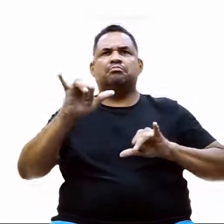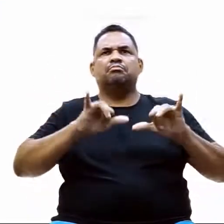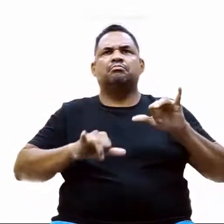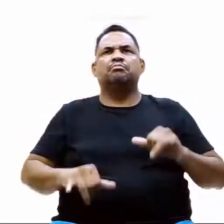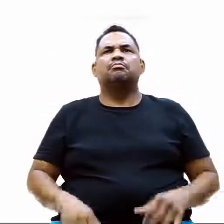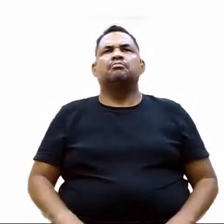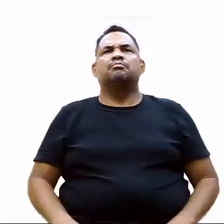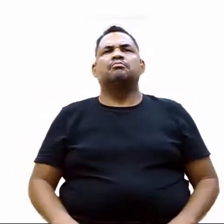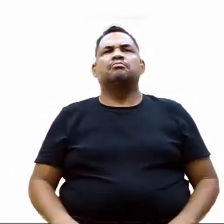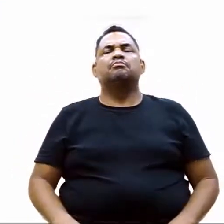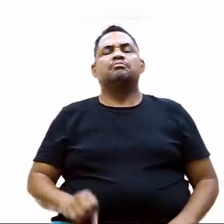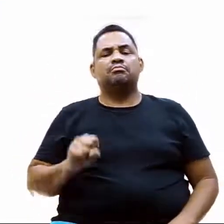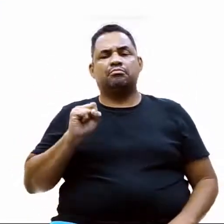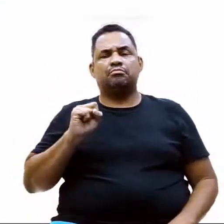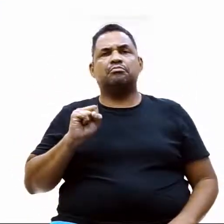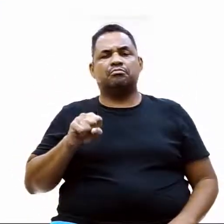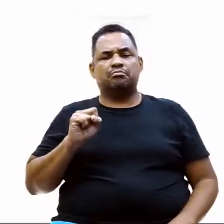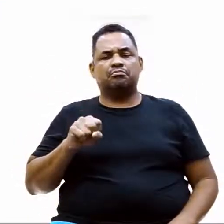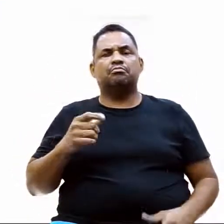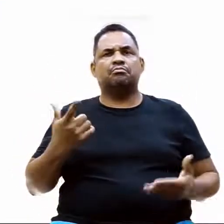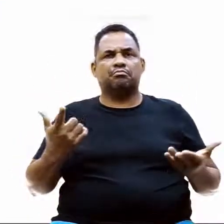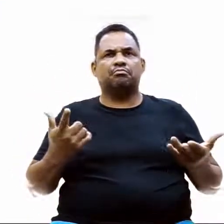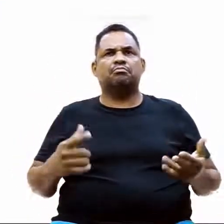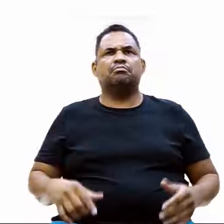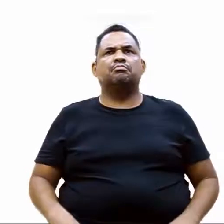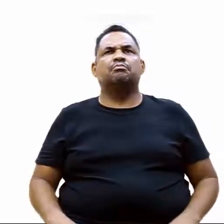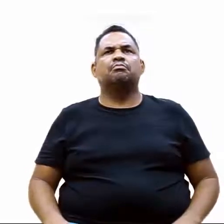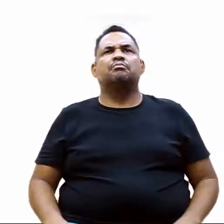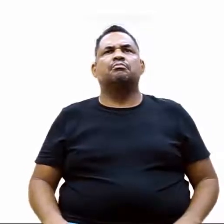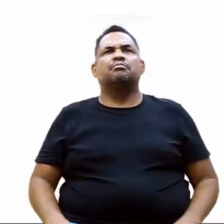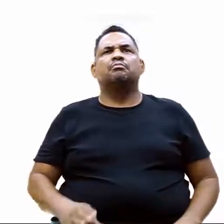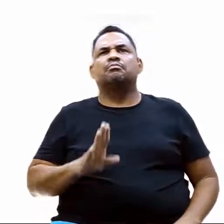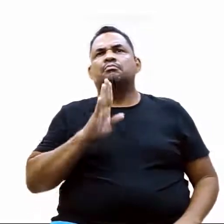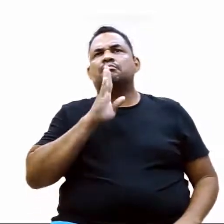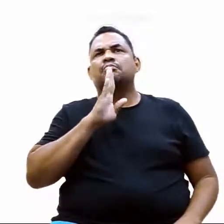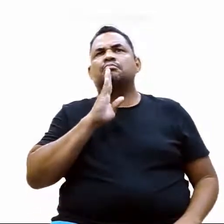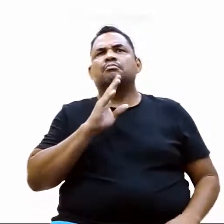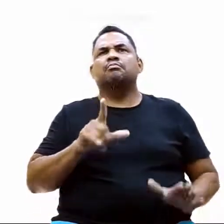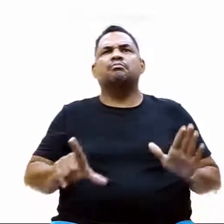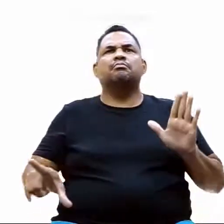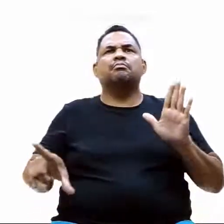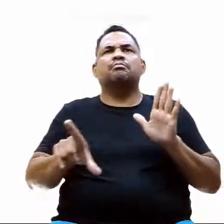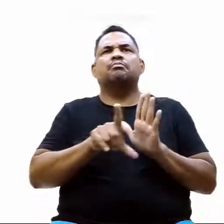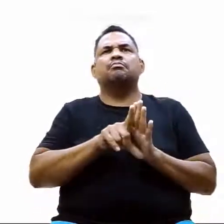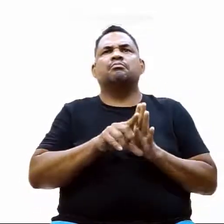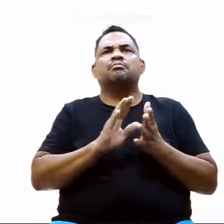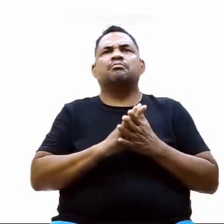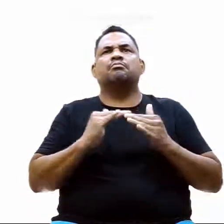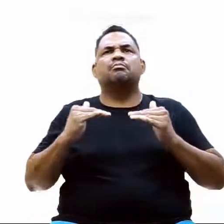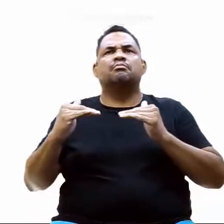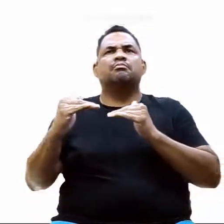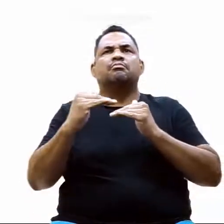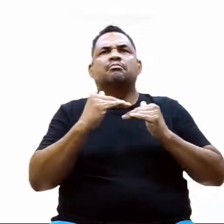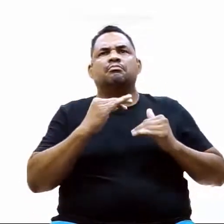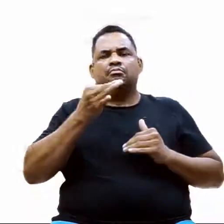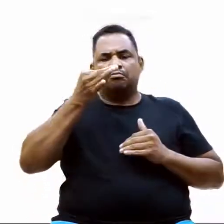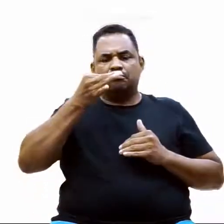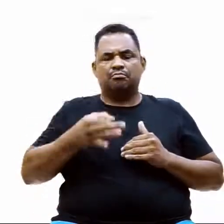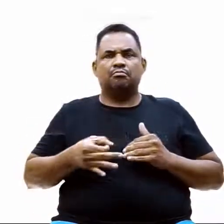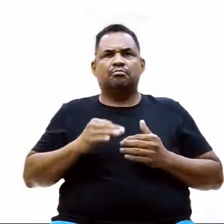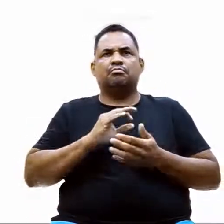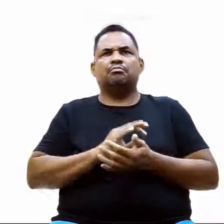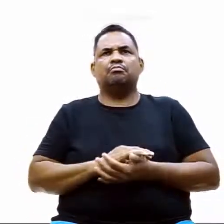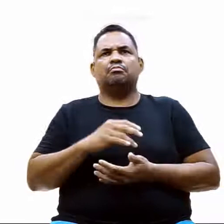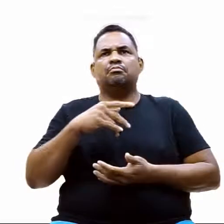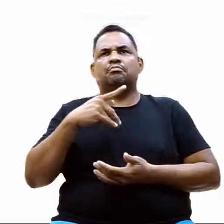Lógico que é possível, conhecendo as leis das proporções definidas, que é